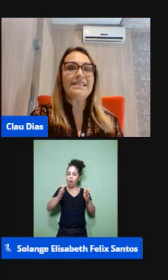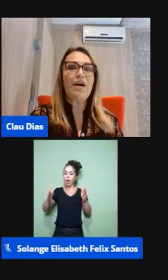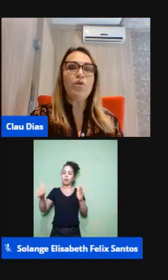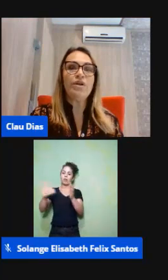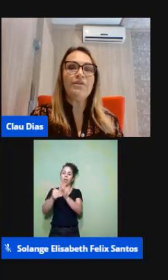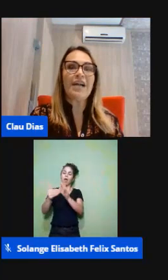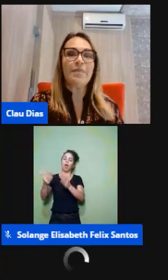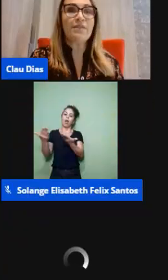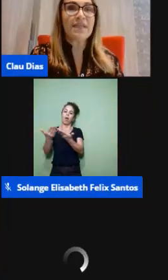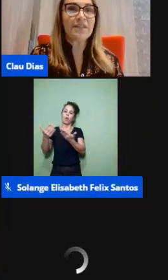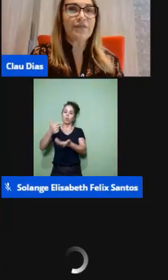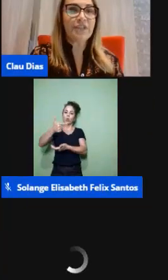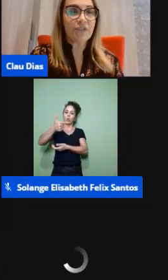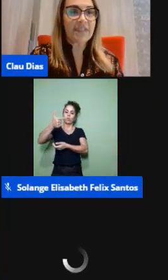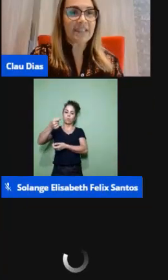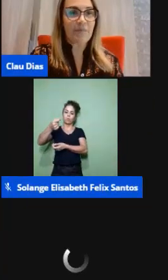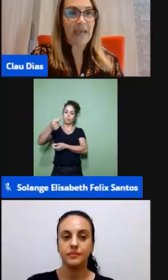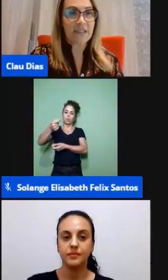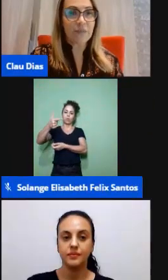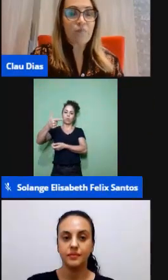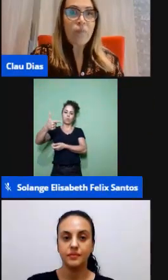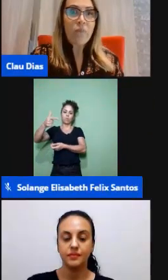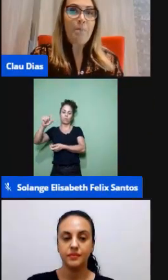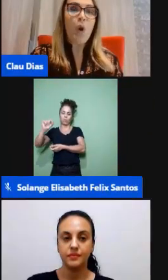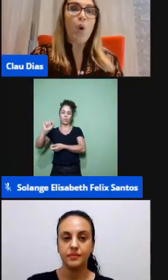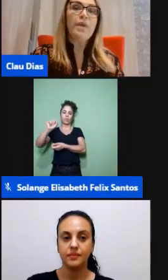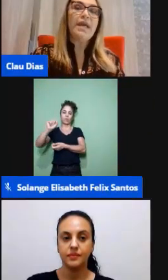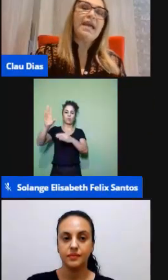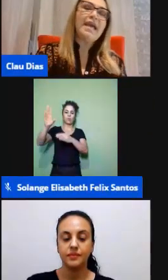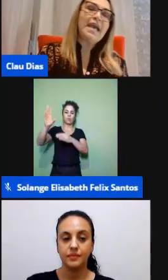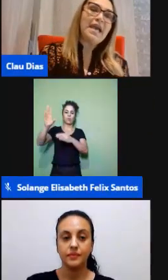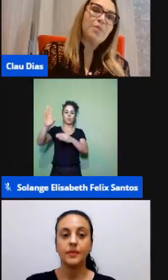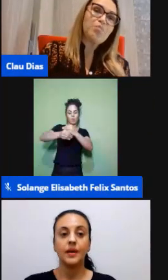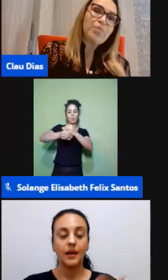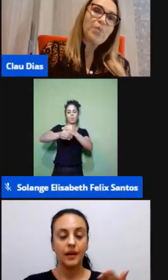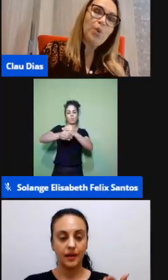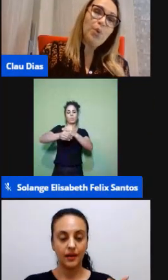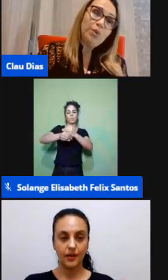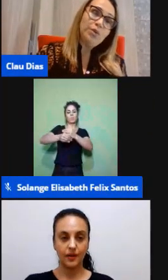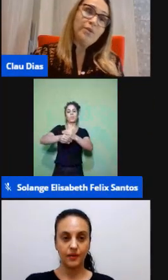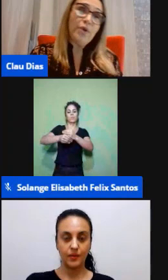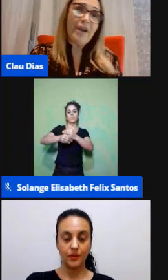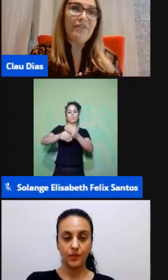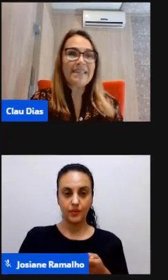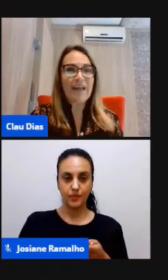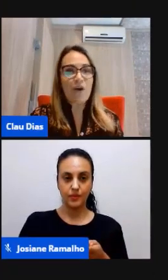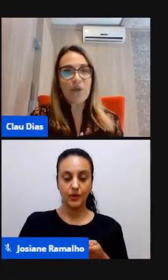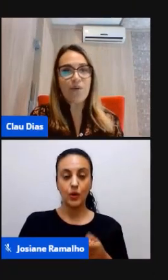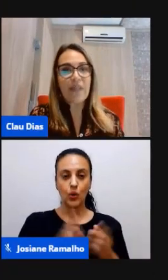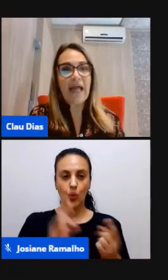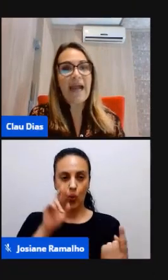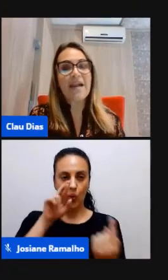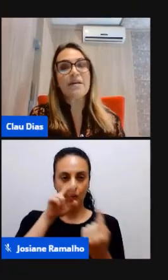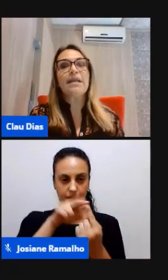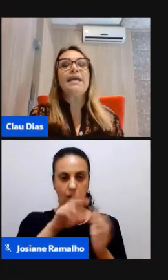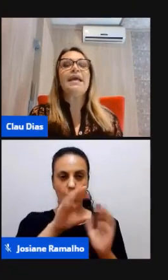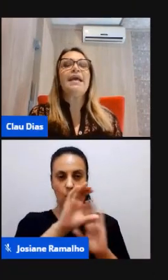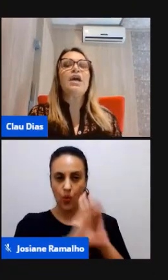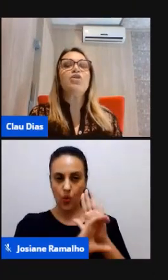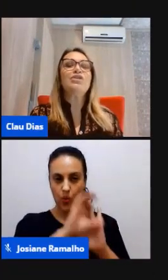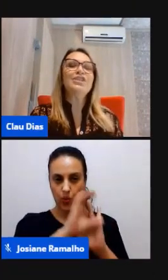o referencial curricular para a educação infantil da CEMED. Bom, do referencial